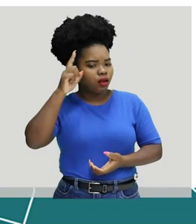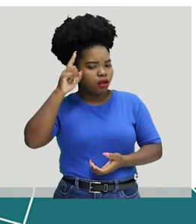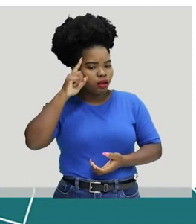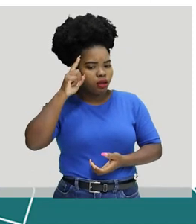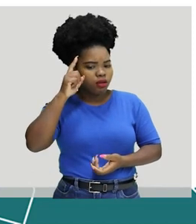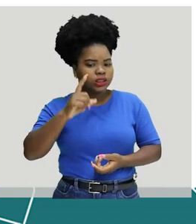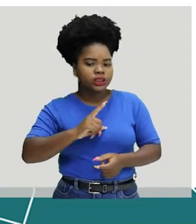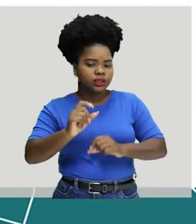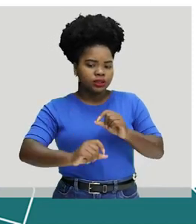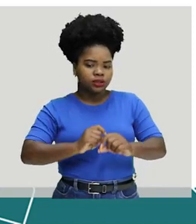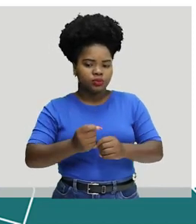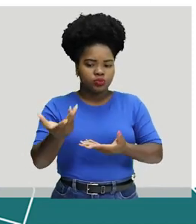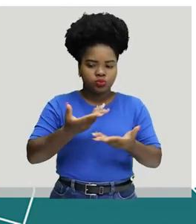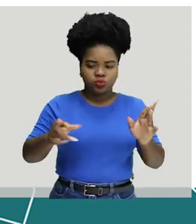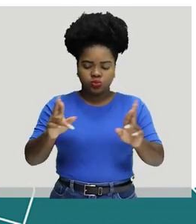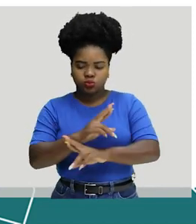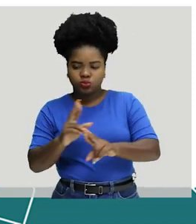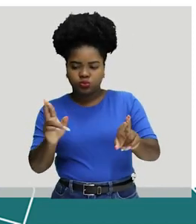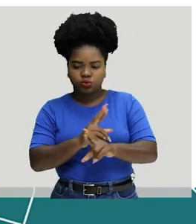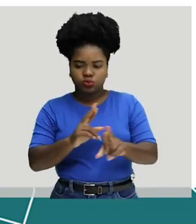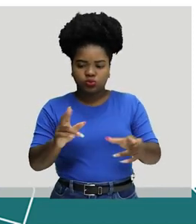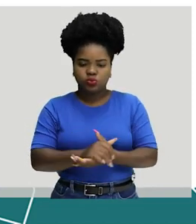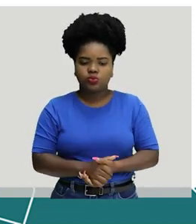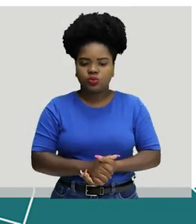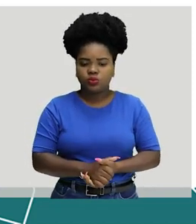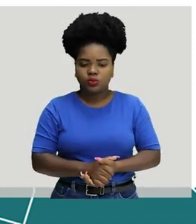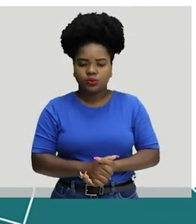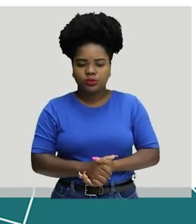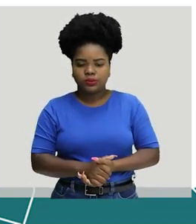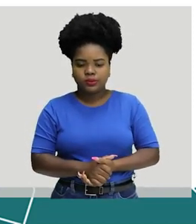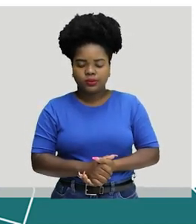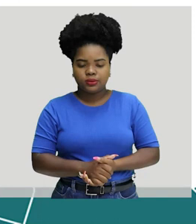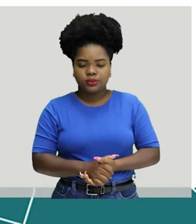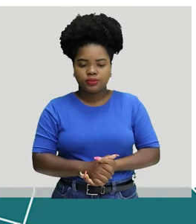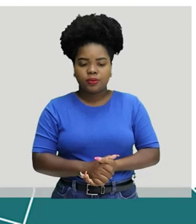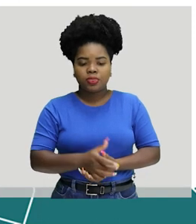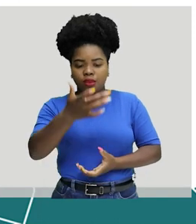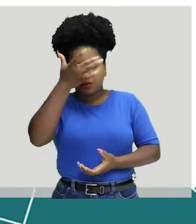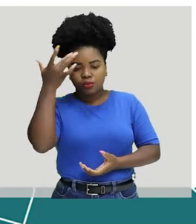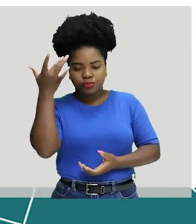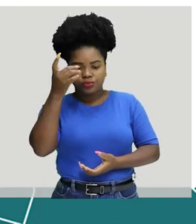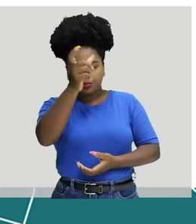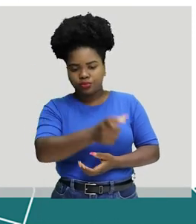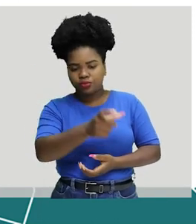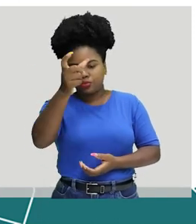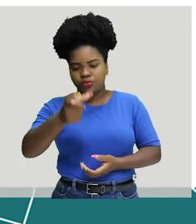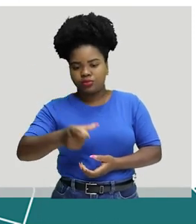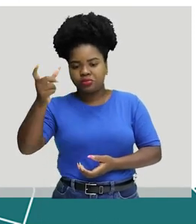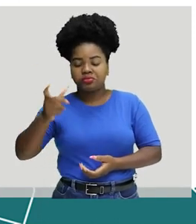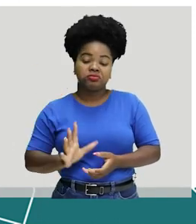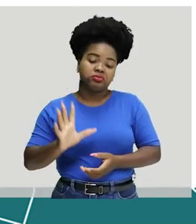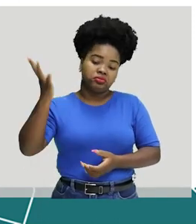temos interação dialogal né se conversamos aqui ali com as pessoas seja sobre